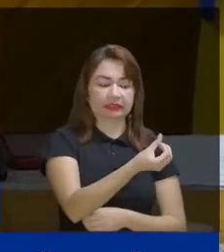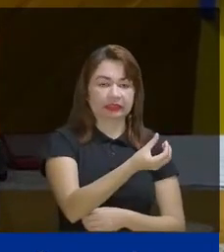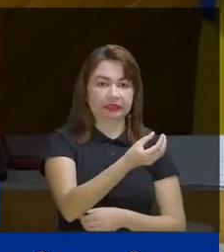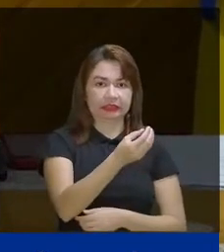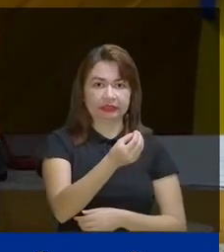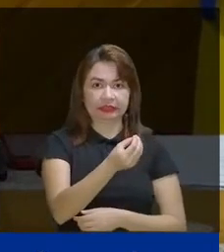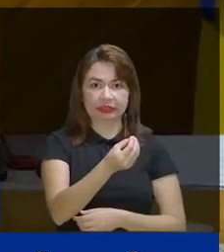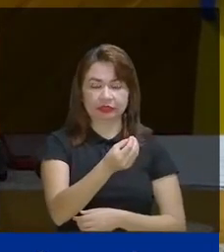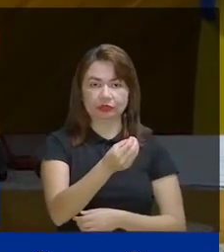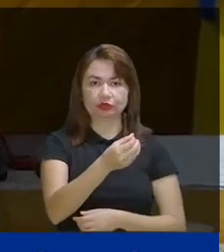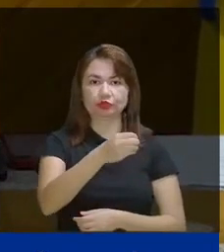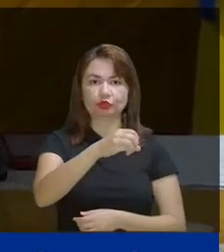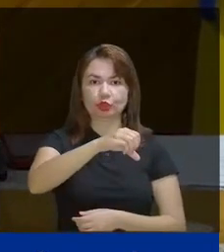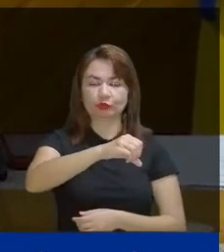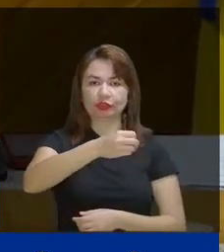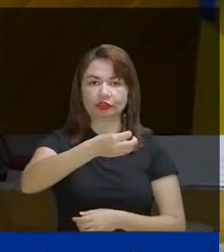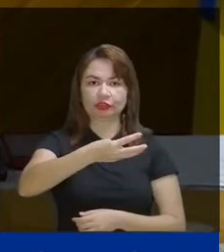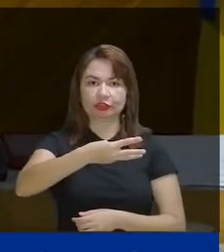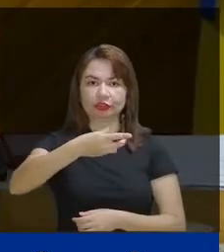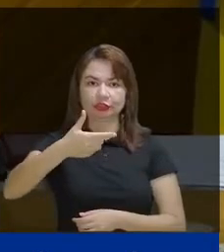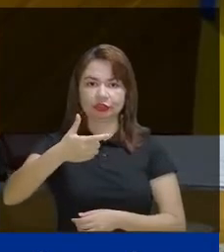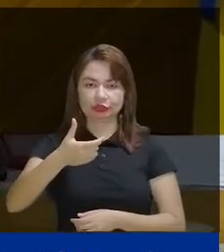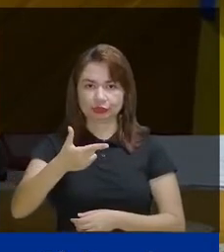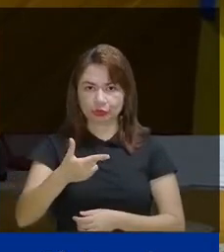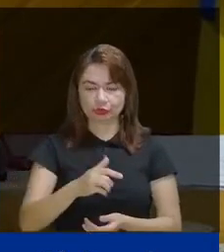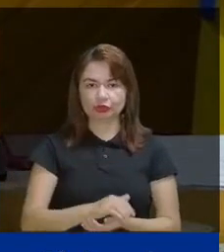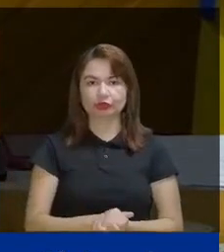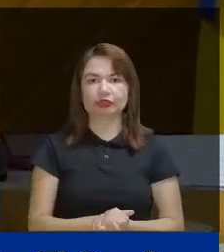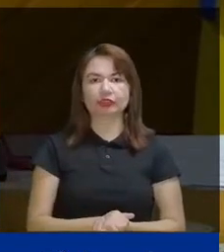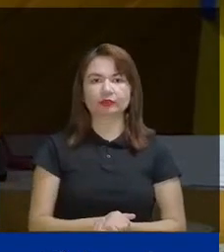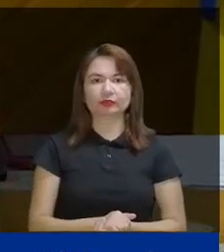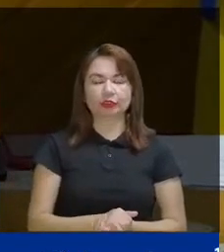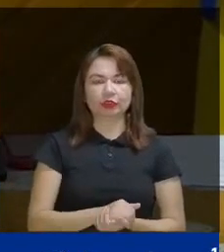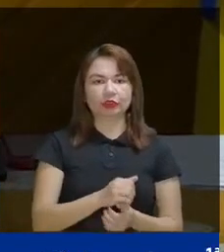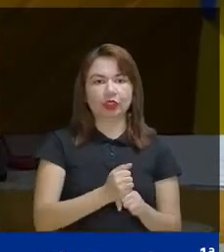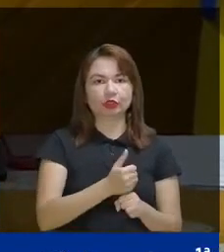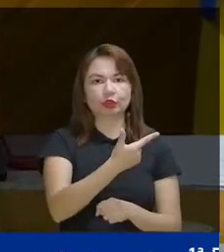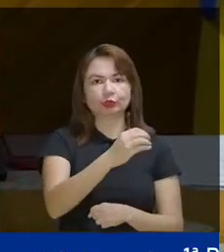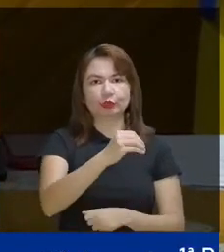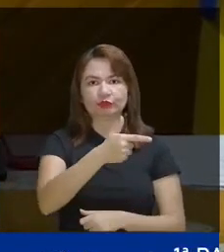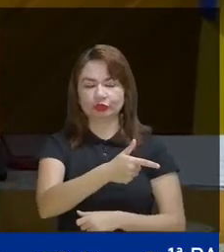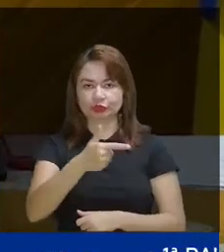600.932 de 2022, origem Macapá, relator juiz desembargador Carmo Antônio.